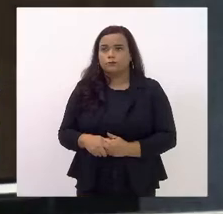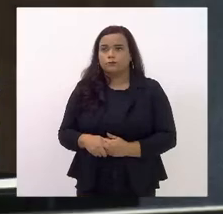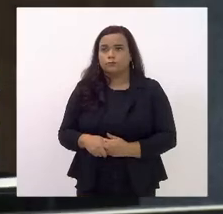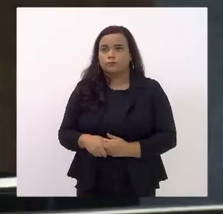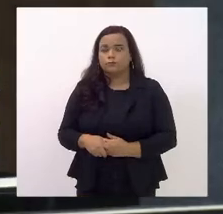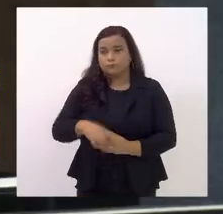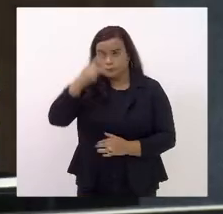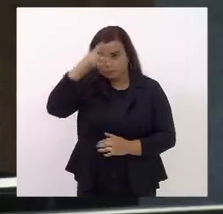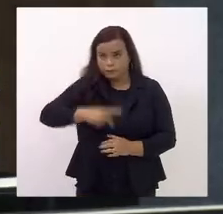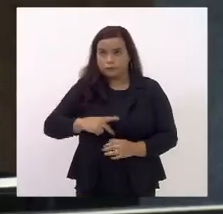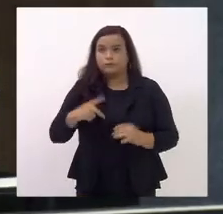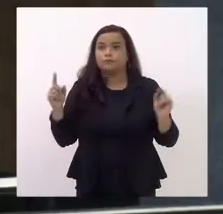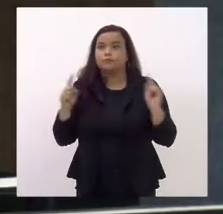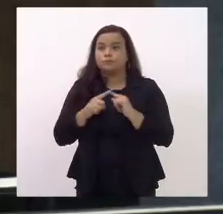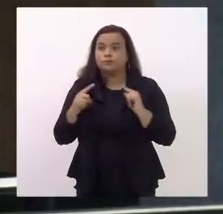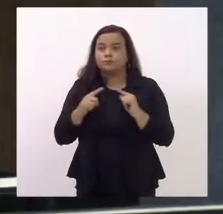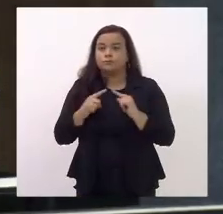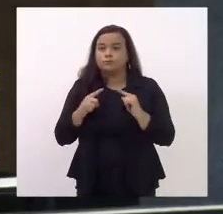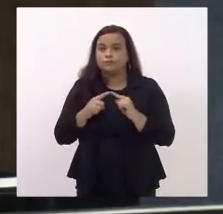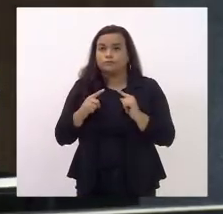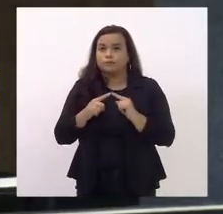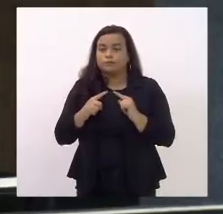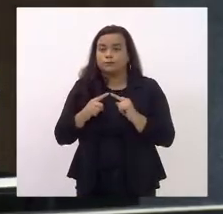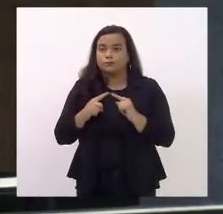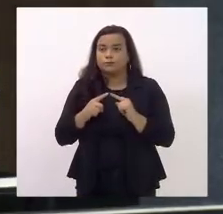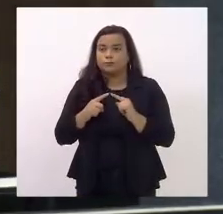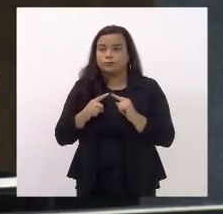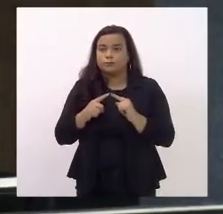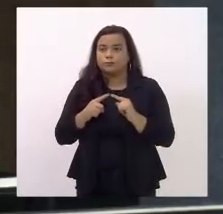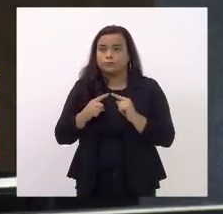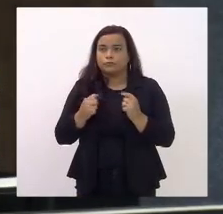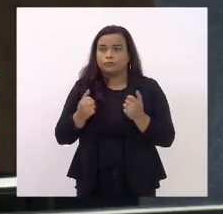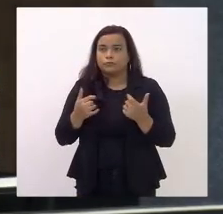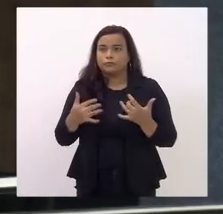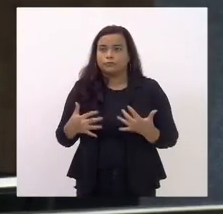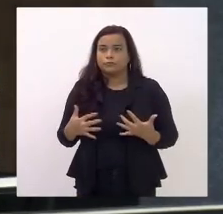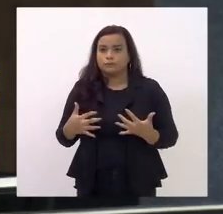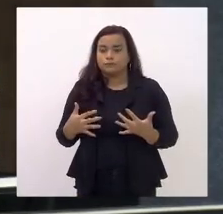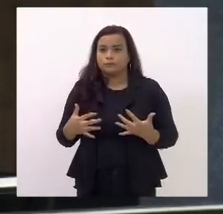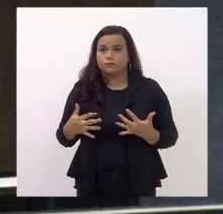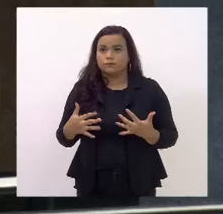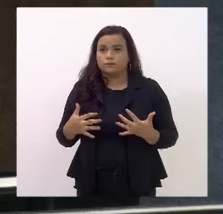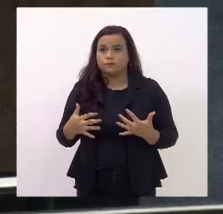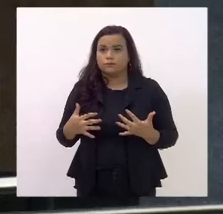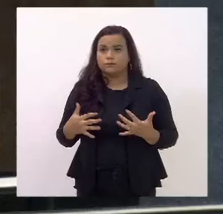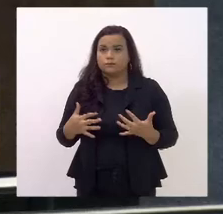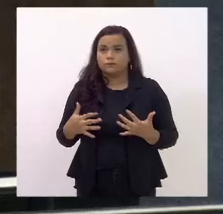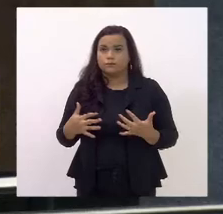Presidente, conforme...